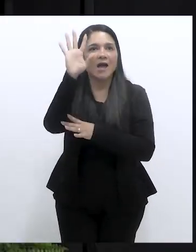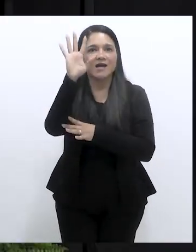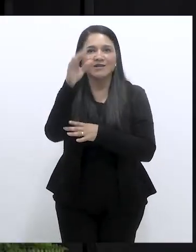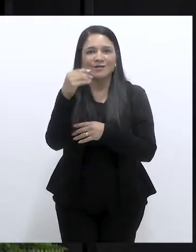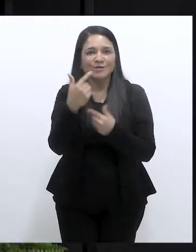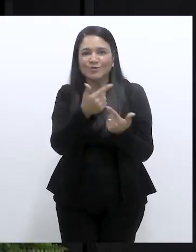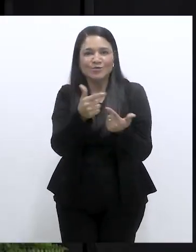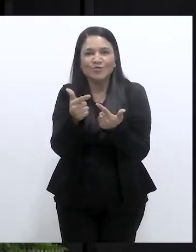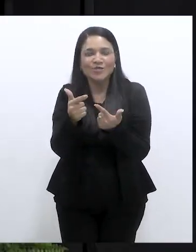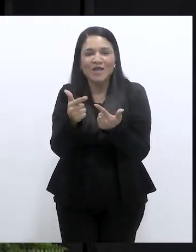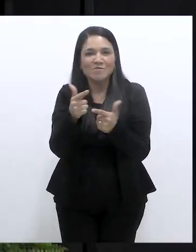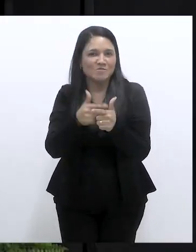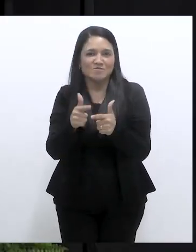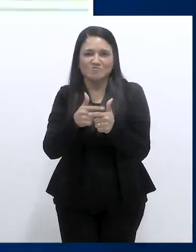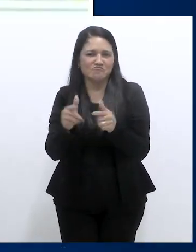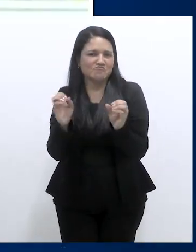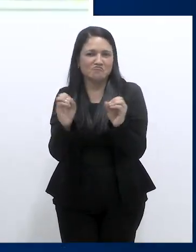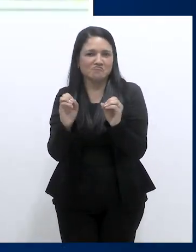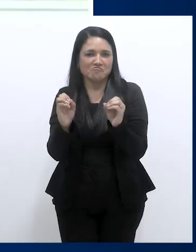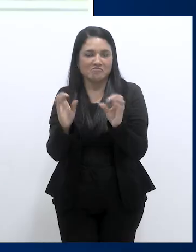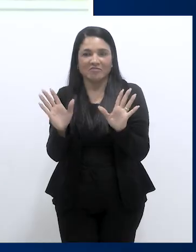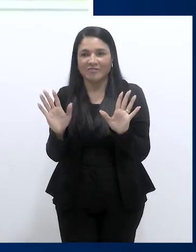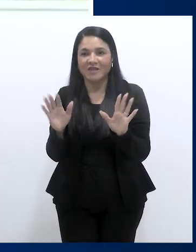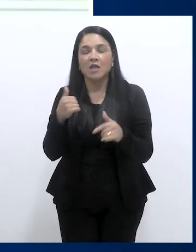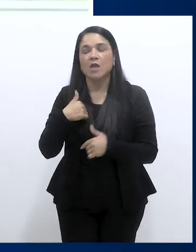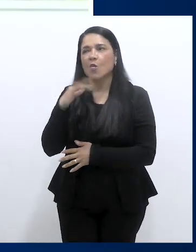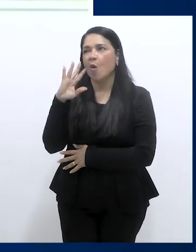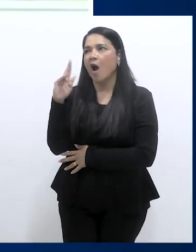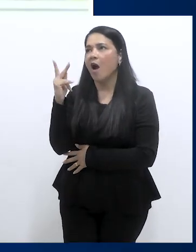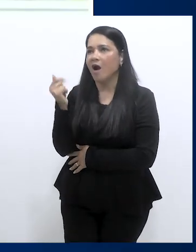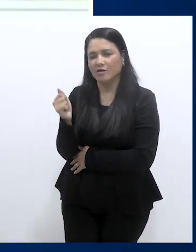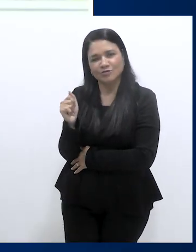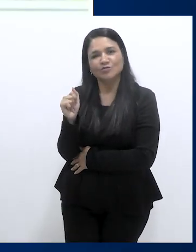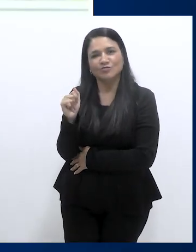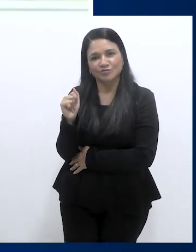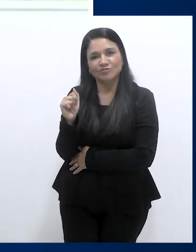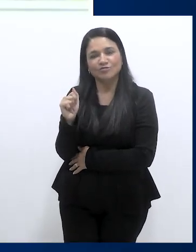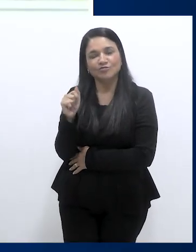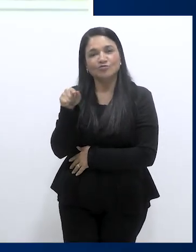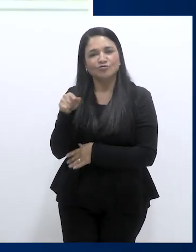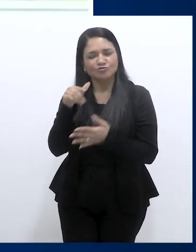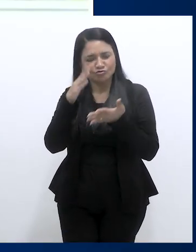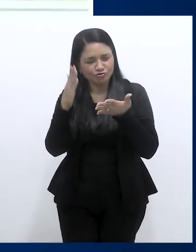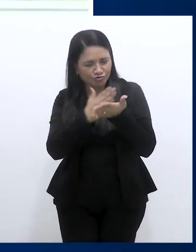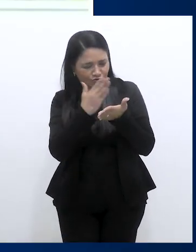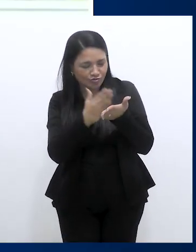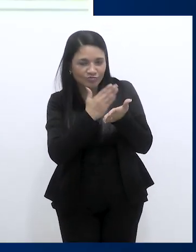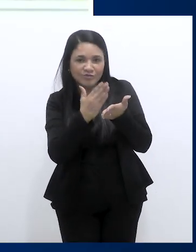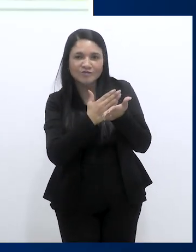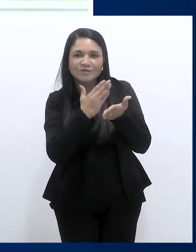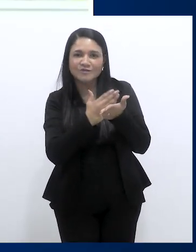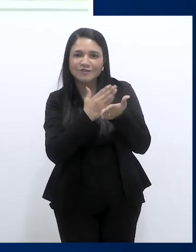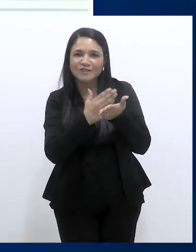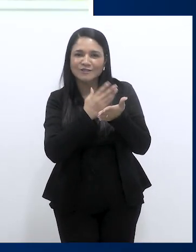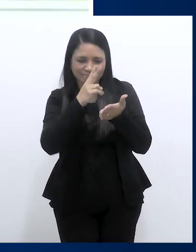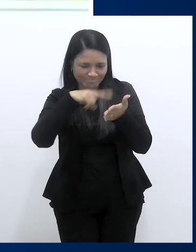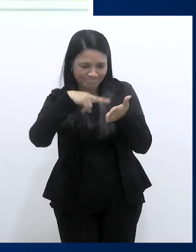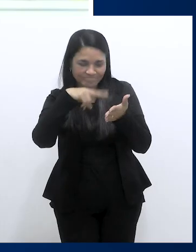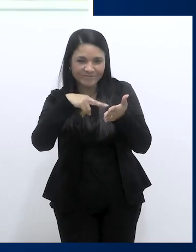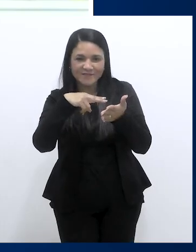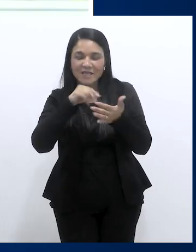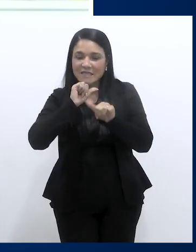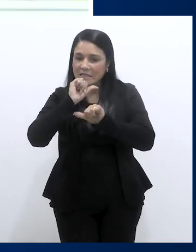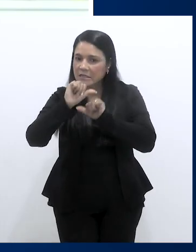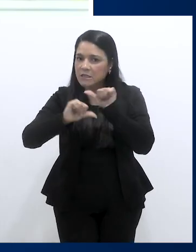tem Claro. contraindicação, não é isso? Não. E eu acho que ele os livros são uma coisa